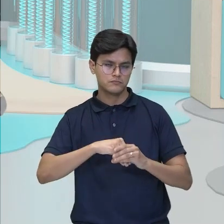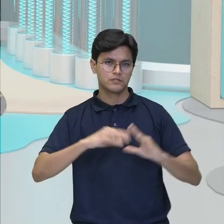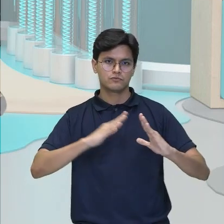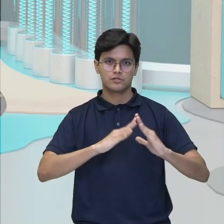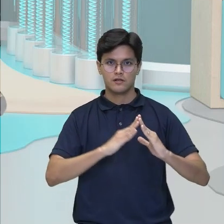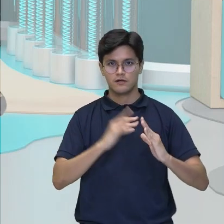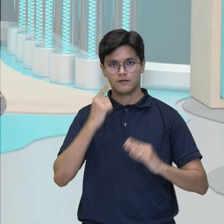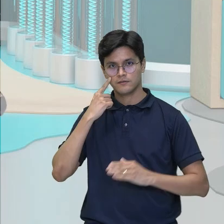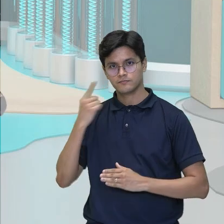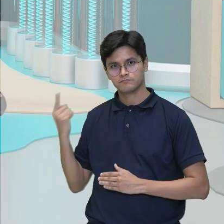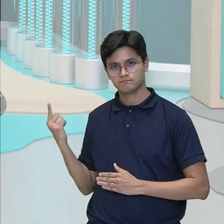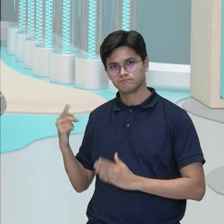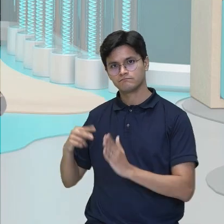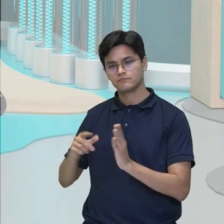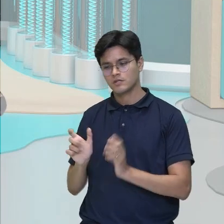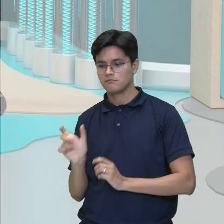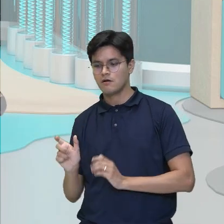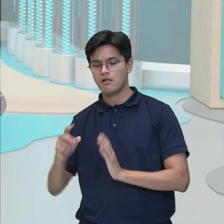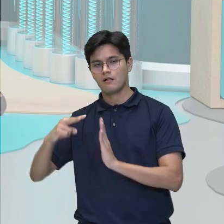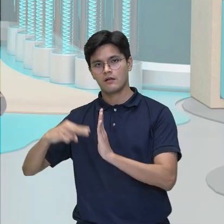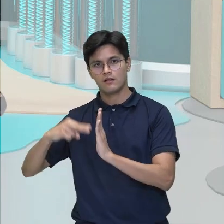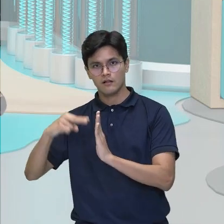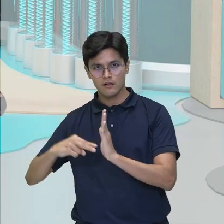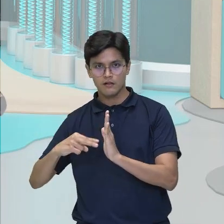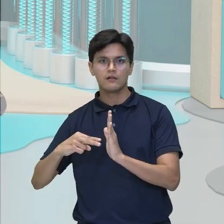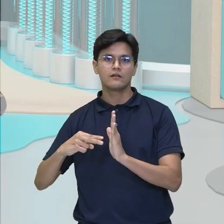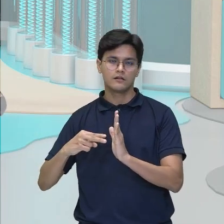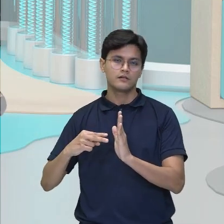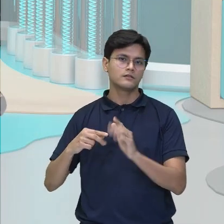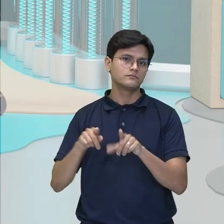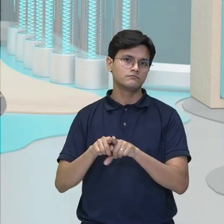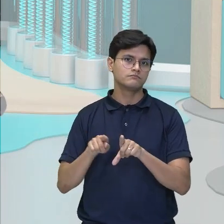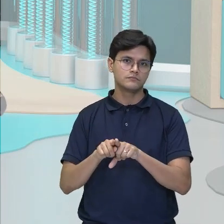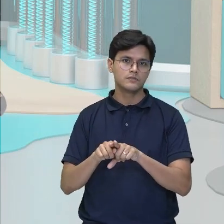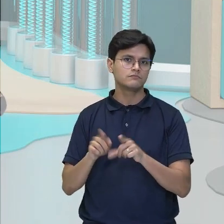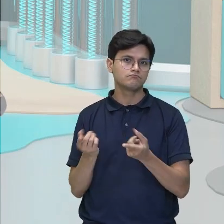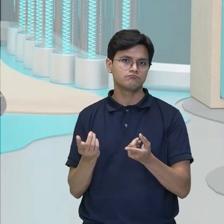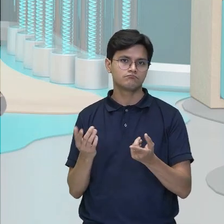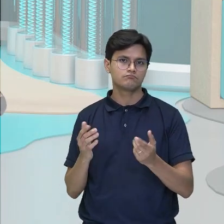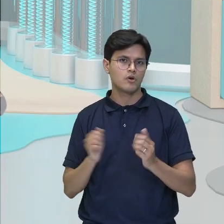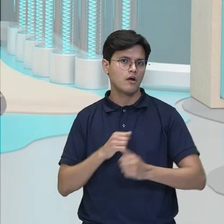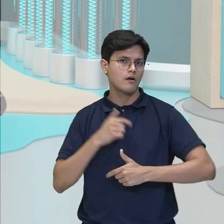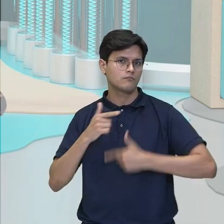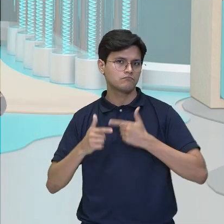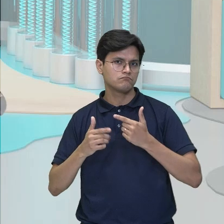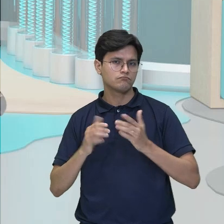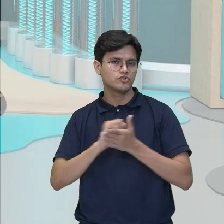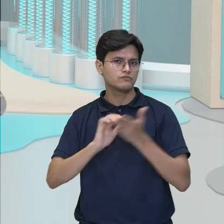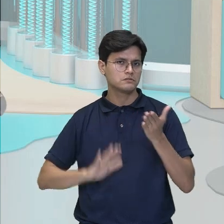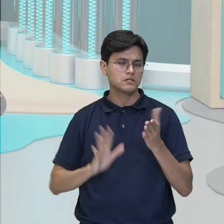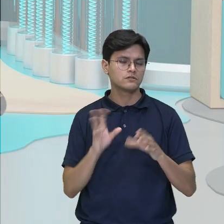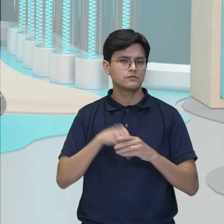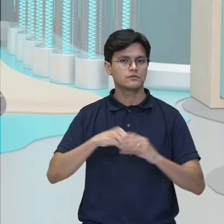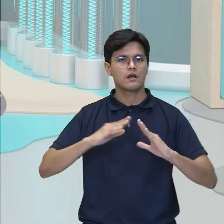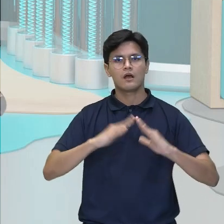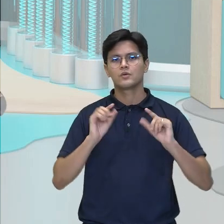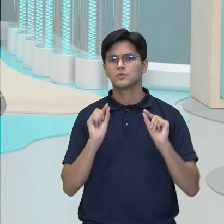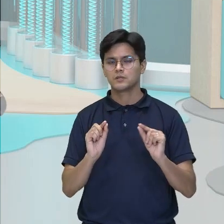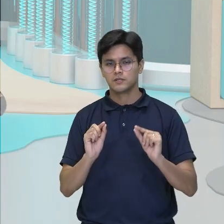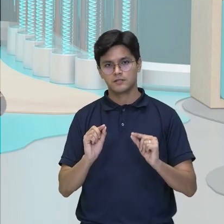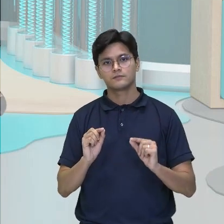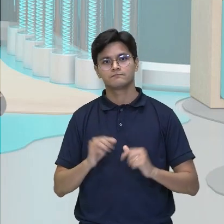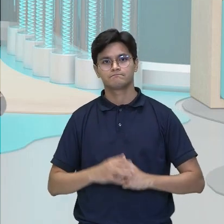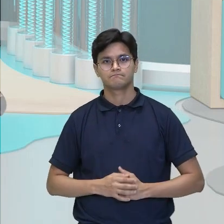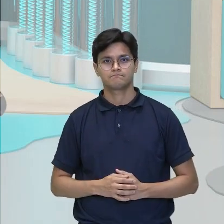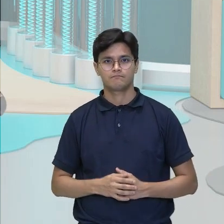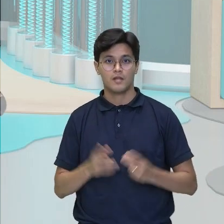reading, playing, baking, washing hands. O que elas mais fazem em casa? Vamos ver aqui a que está mais alta, que está no 16,